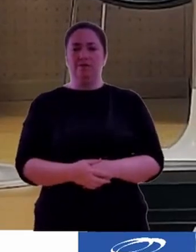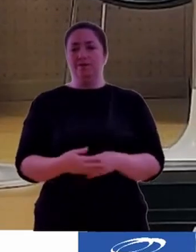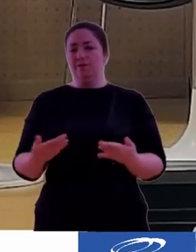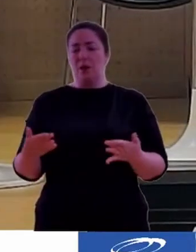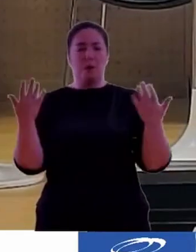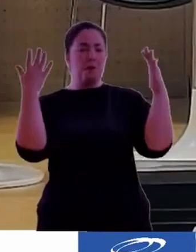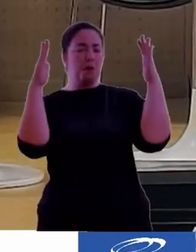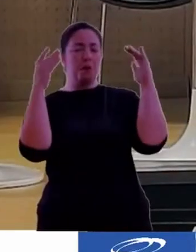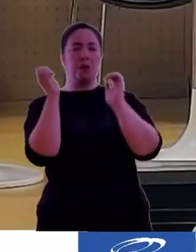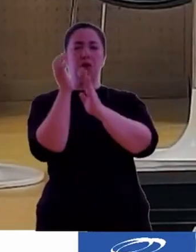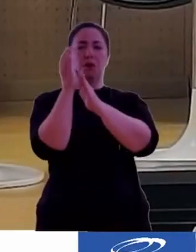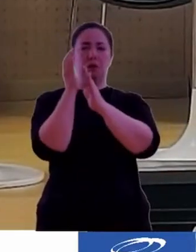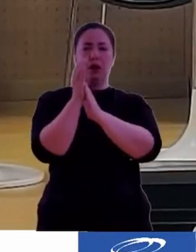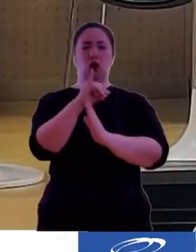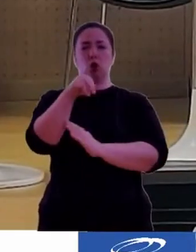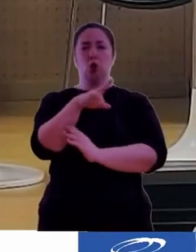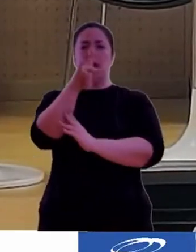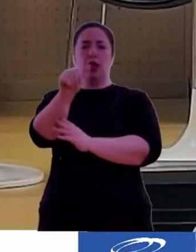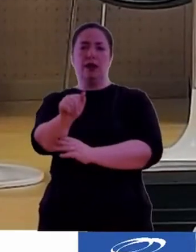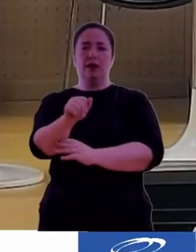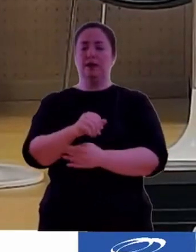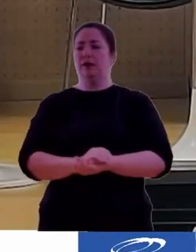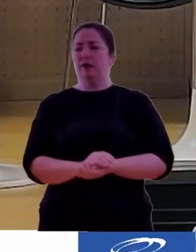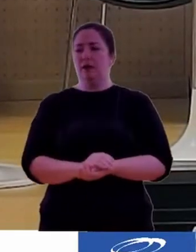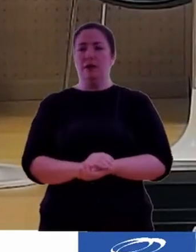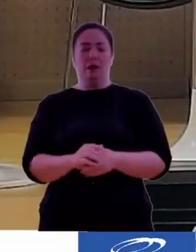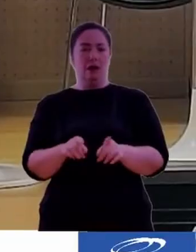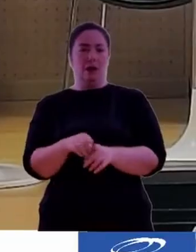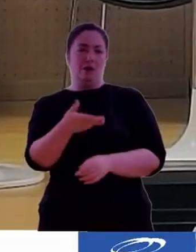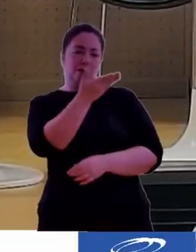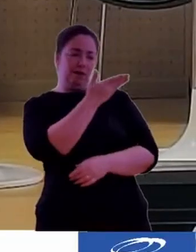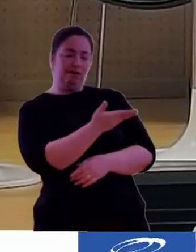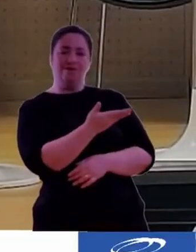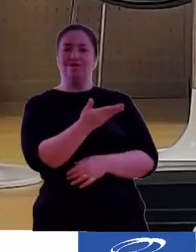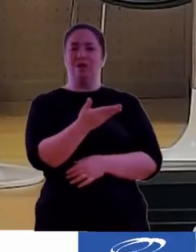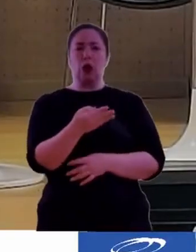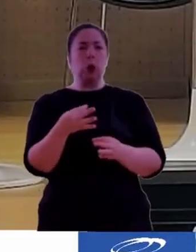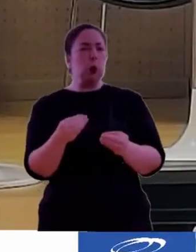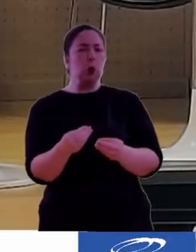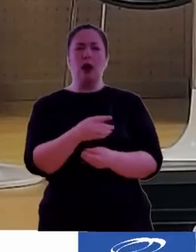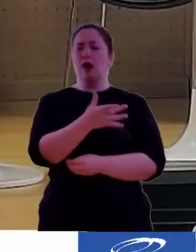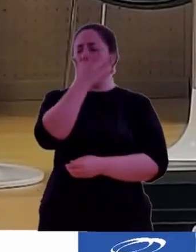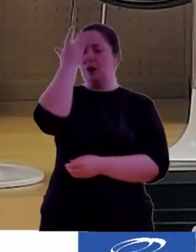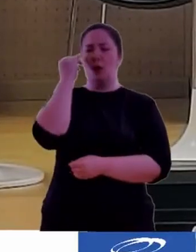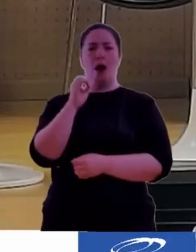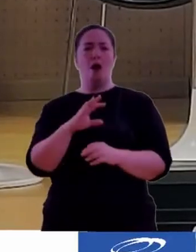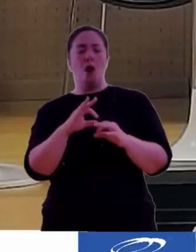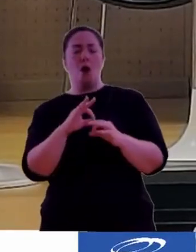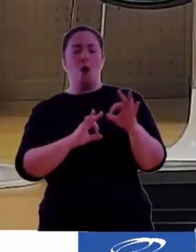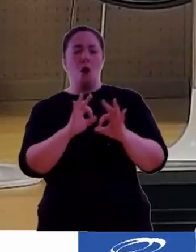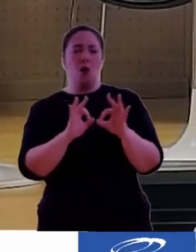parabenizar enormemente a Juliana, a você, Kelly, e a todos os envolvidos da AINF, enfim,